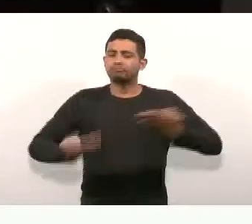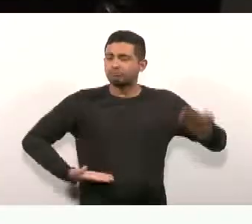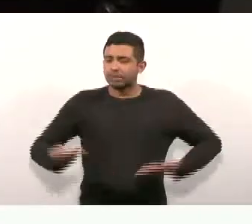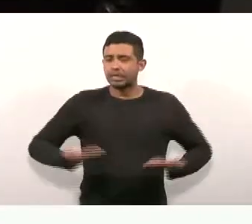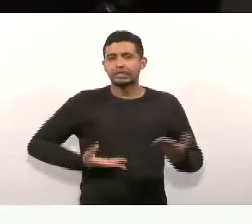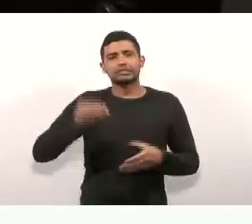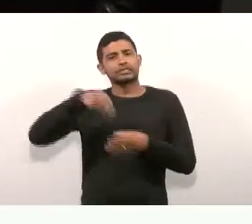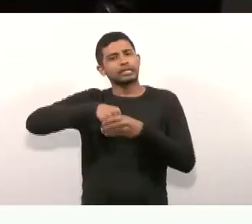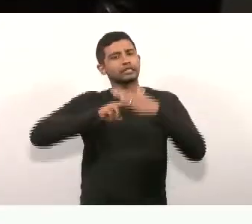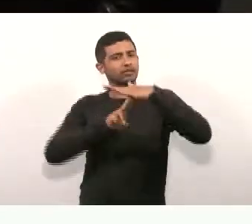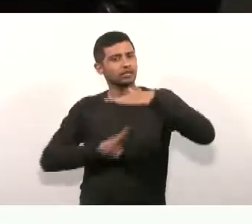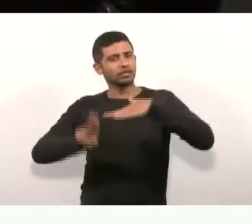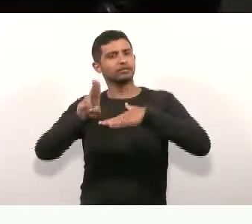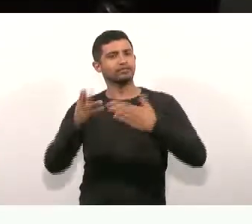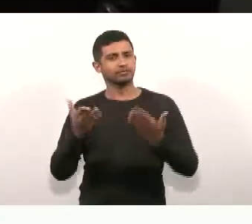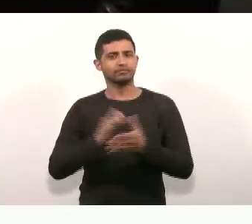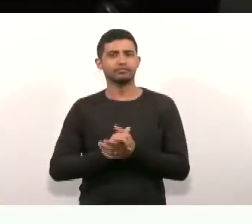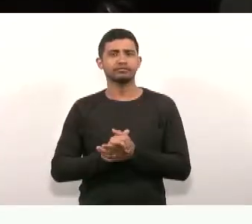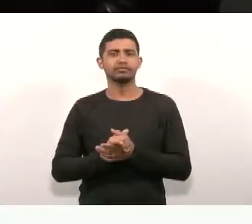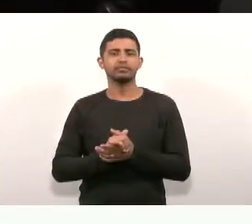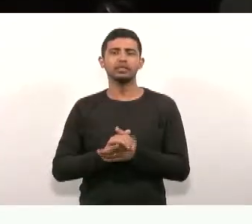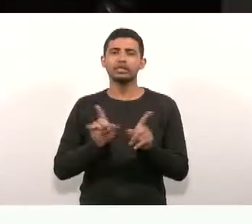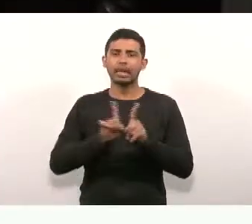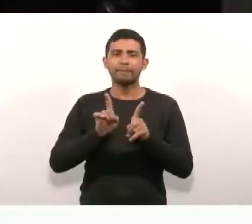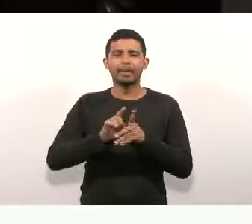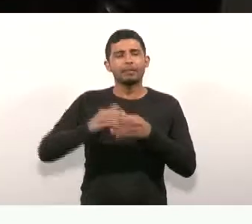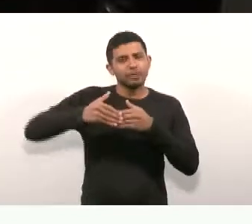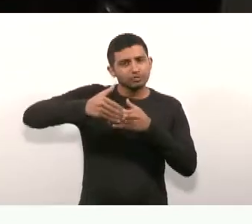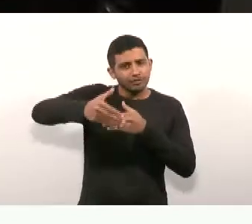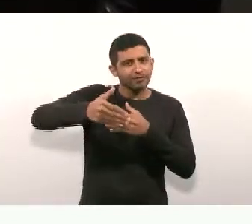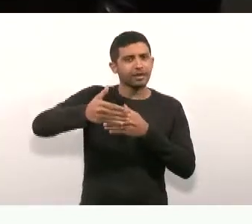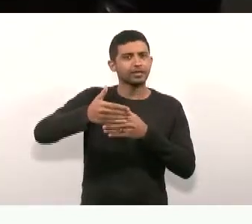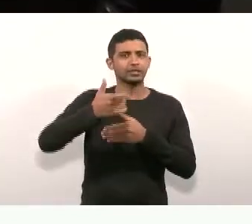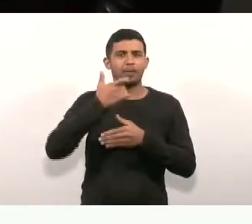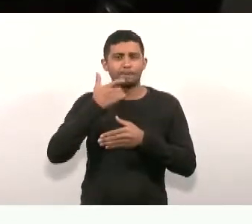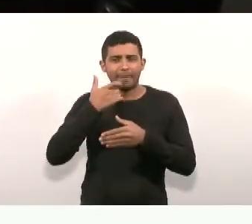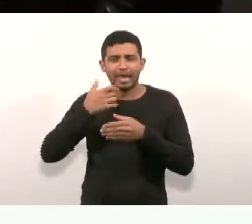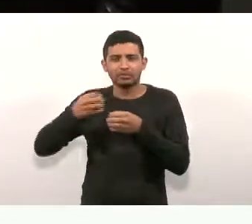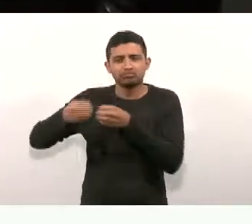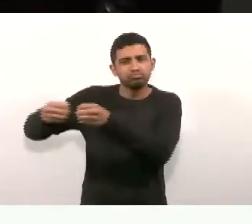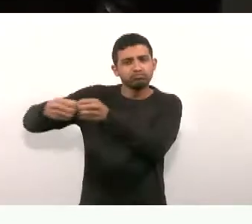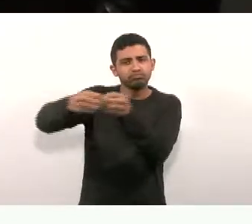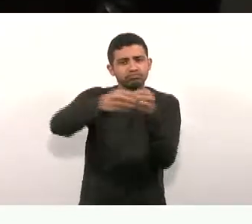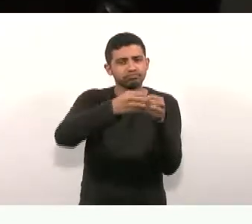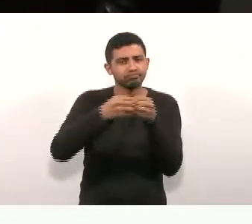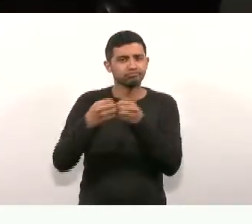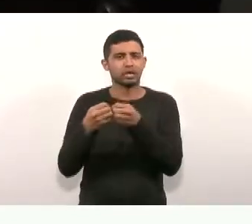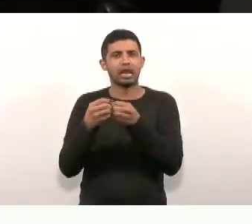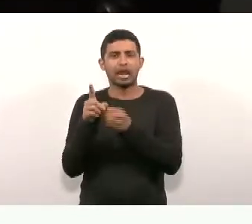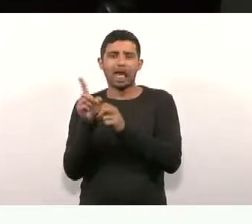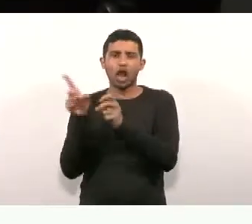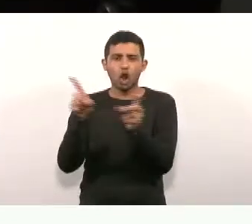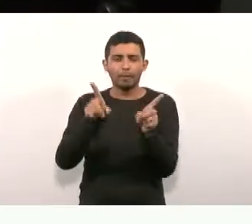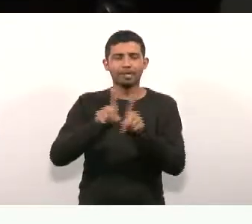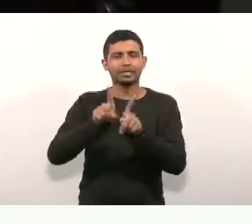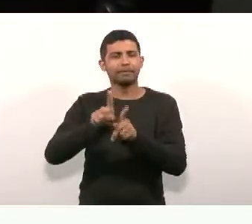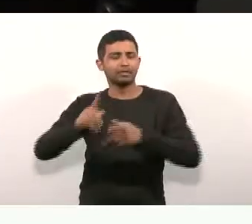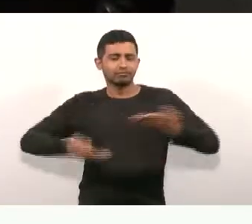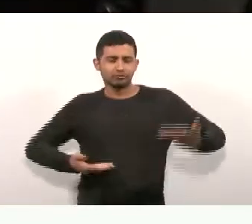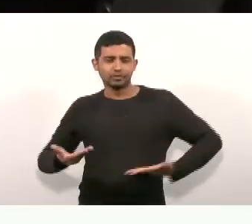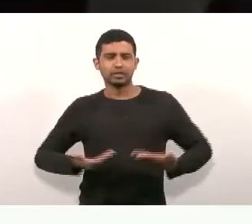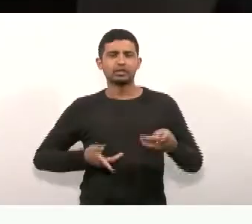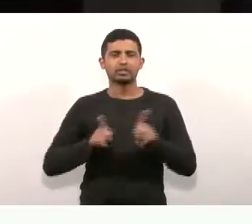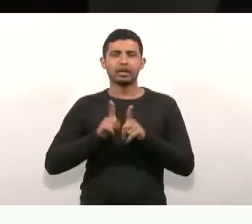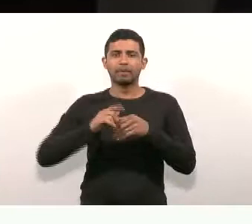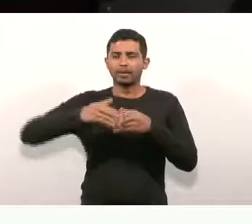universidades. O impacto a médio prazo, ou seja, o impacto no entorno das universidades, no comércio e serviços. E o impacto a longo prazo no que